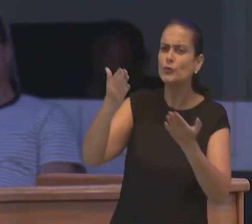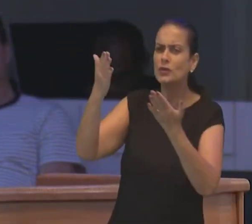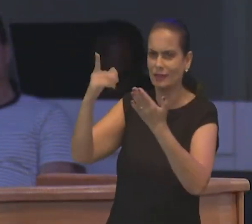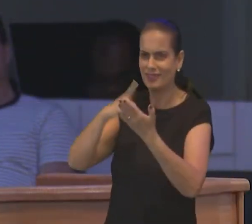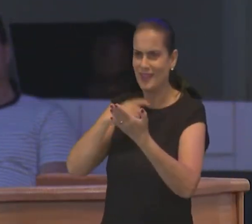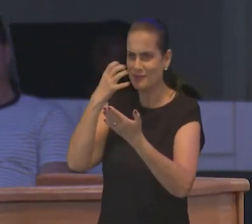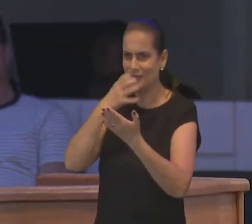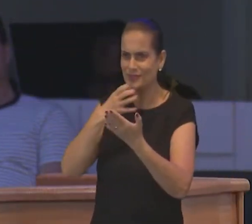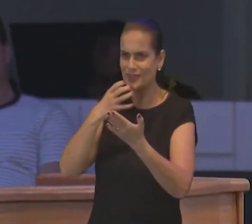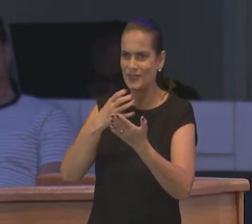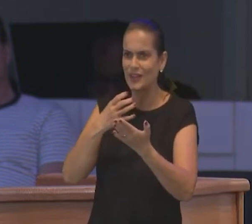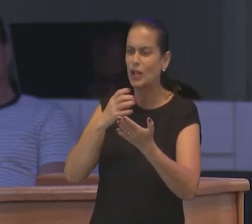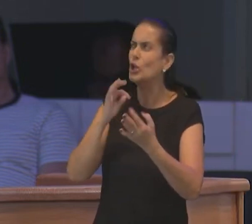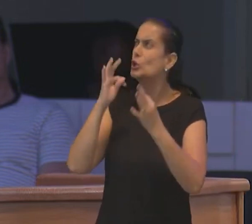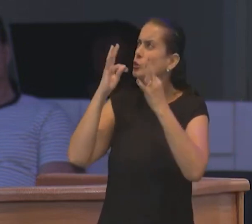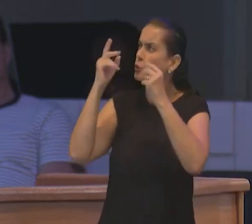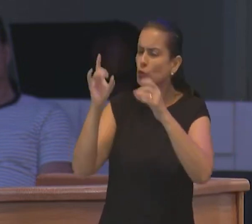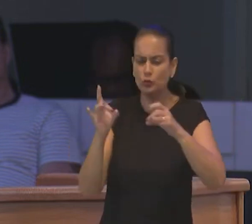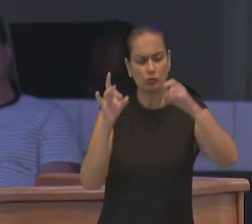tudo